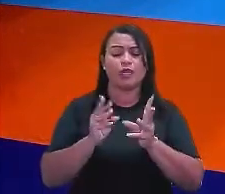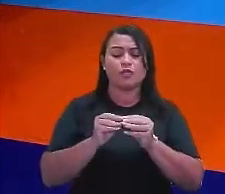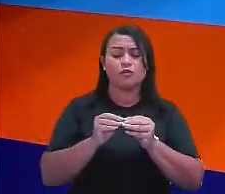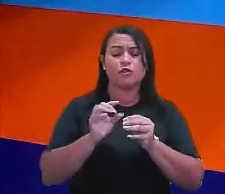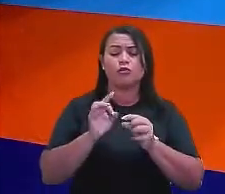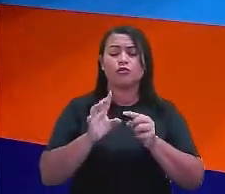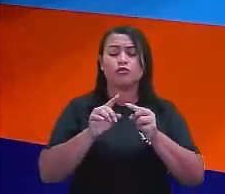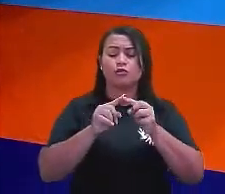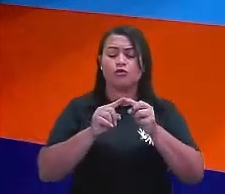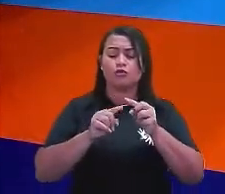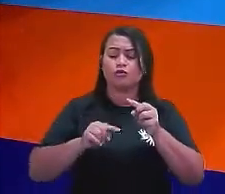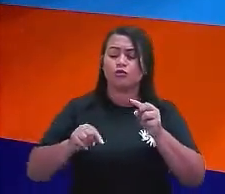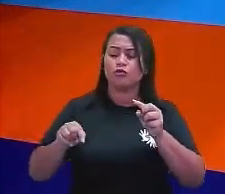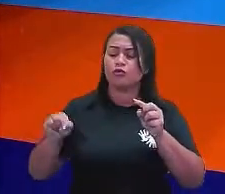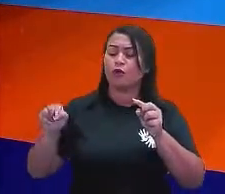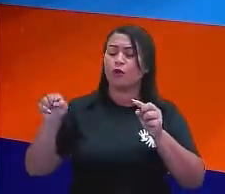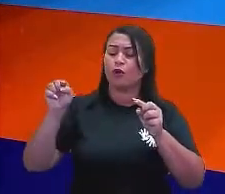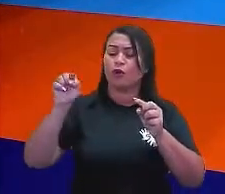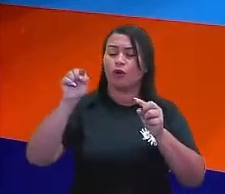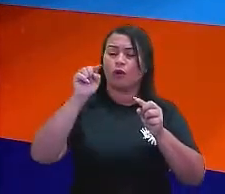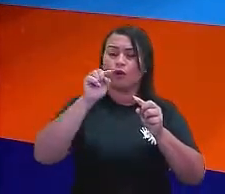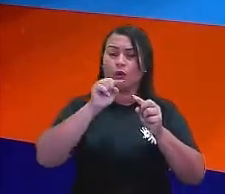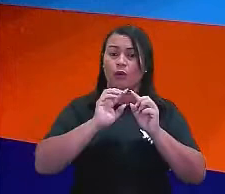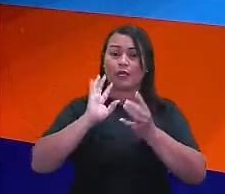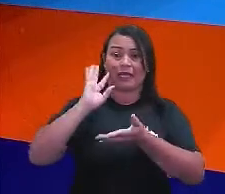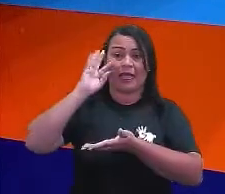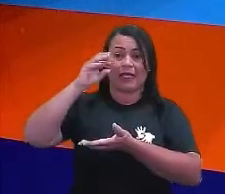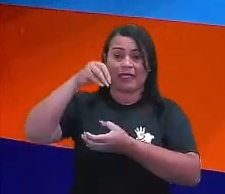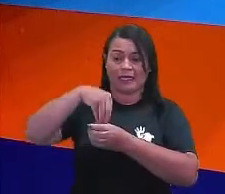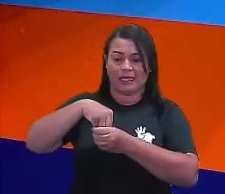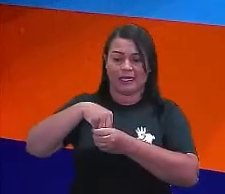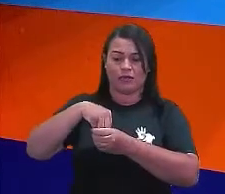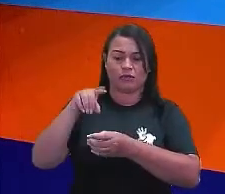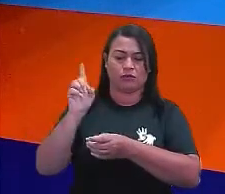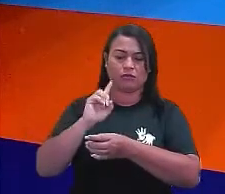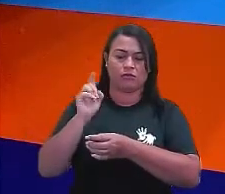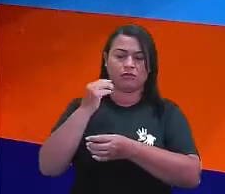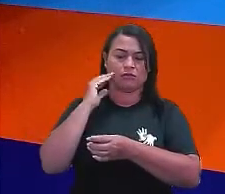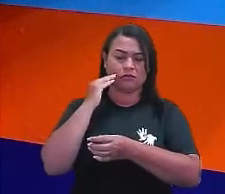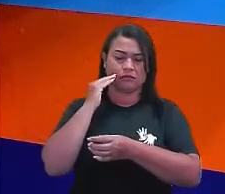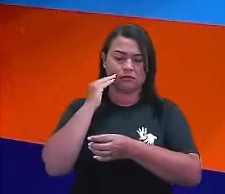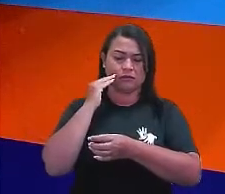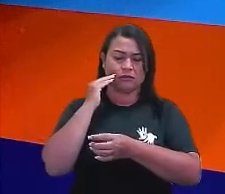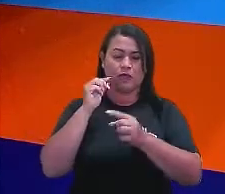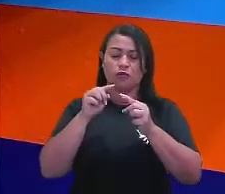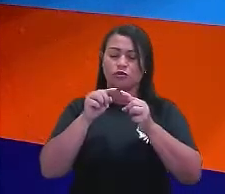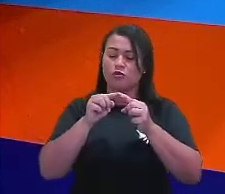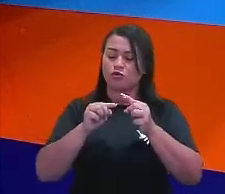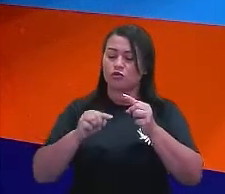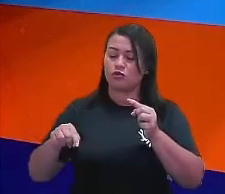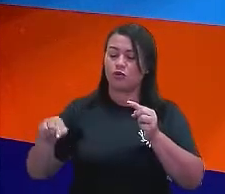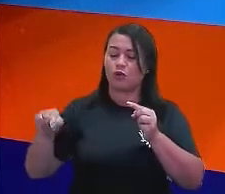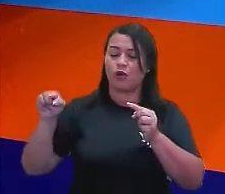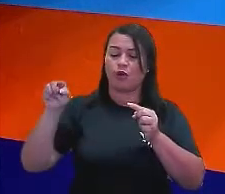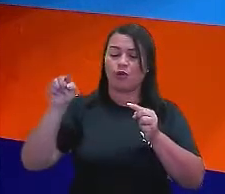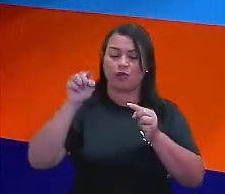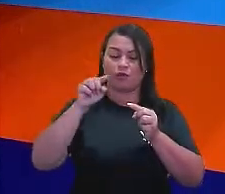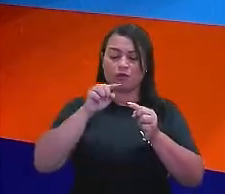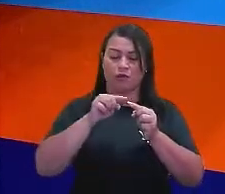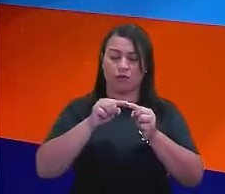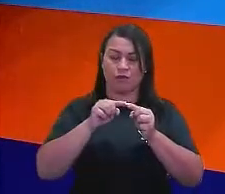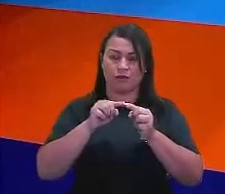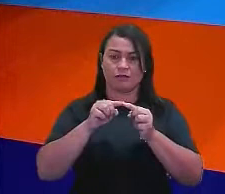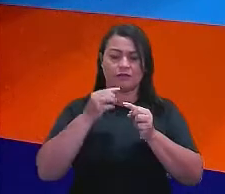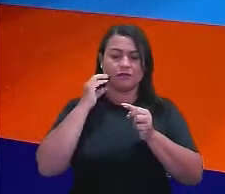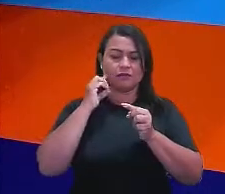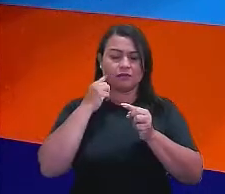essa listinha aqui, ó. Sem essa parte de dentro tá pintada. Isso é uma circunferência. O círculo é